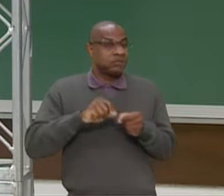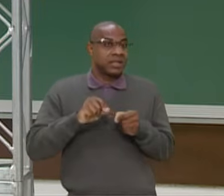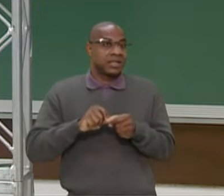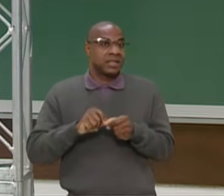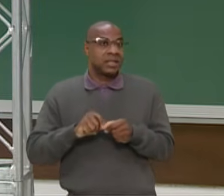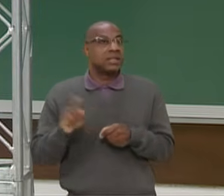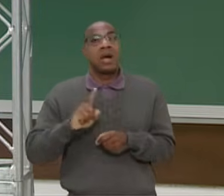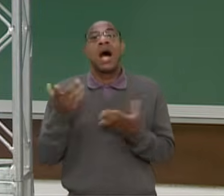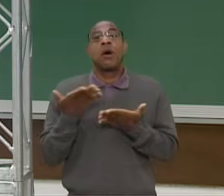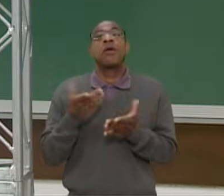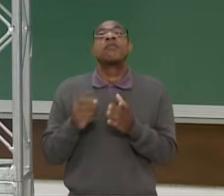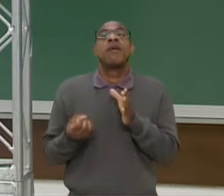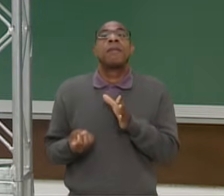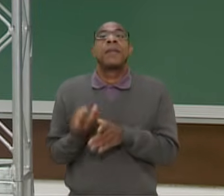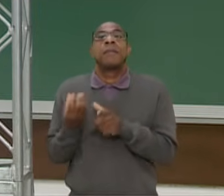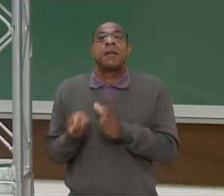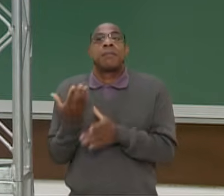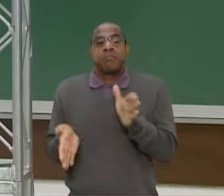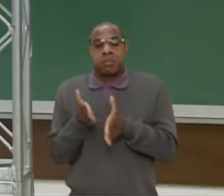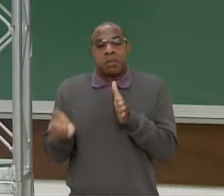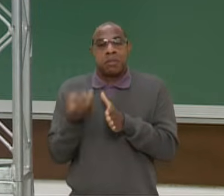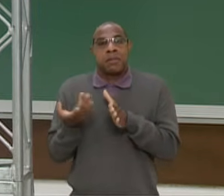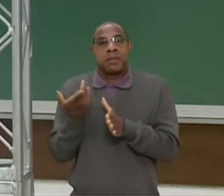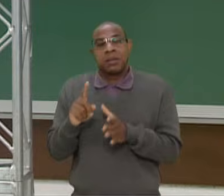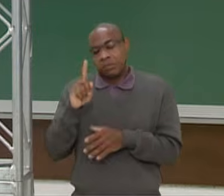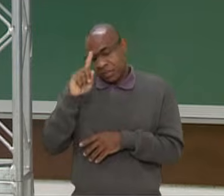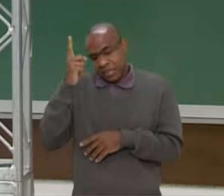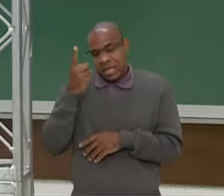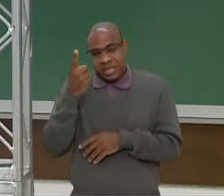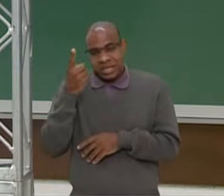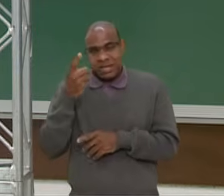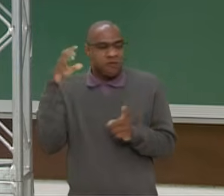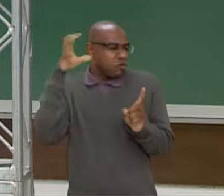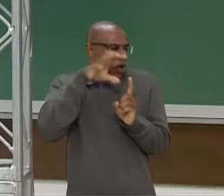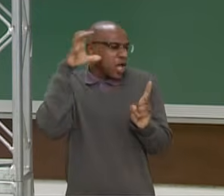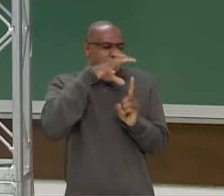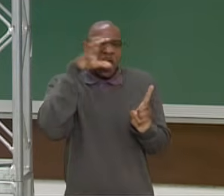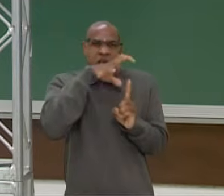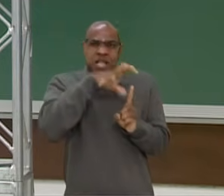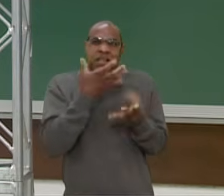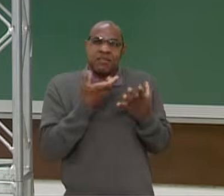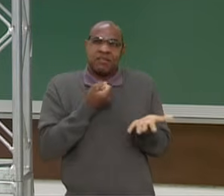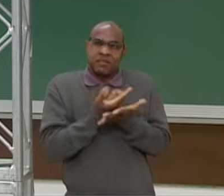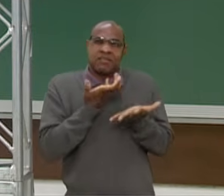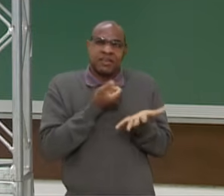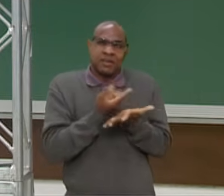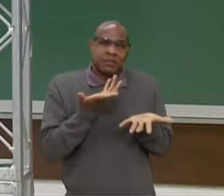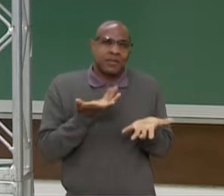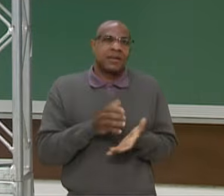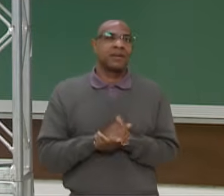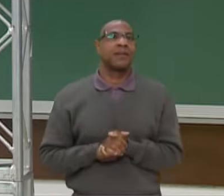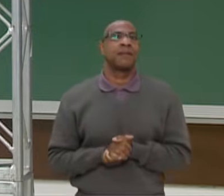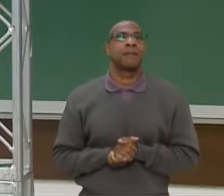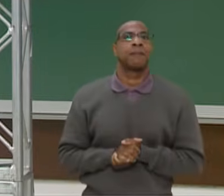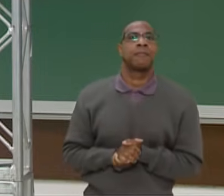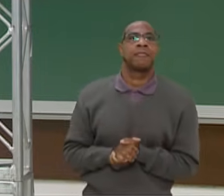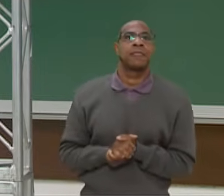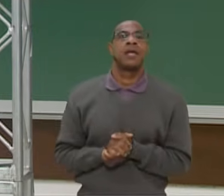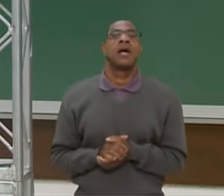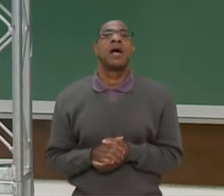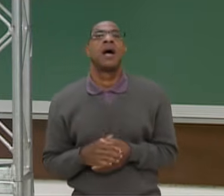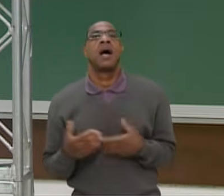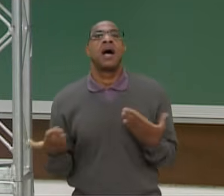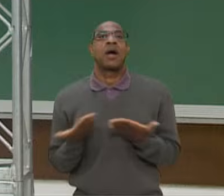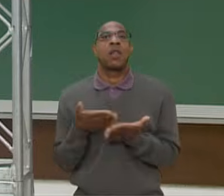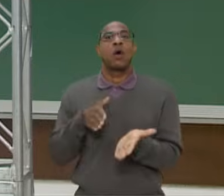quem vai comprar, né? É só a gente pôr essas ideias nas pessoas que elas vão quererem comprar as nossas coisas. Basicamente isso. Veremos